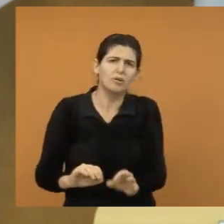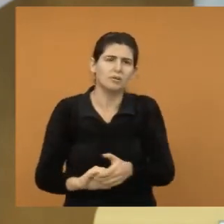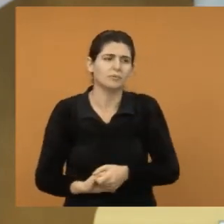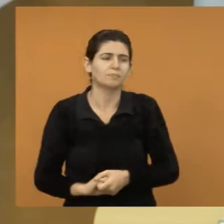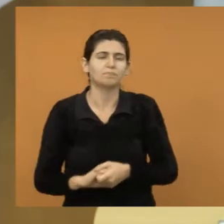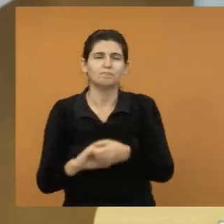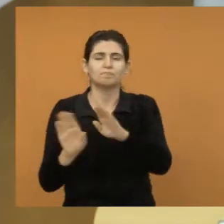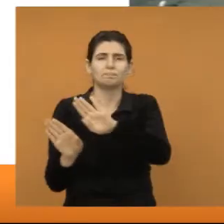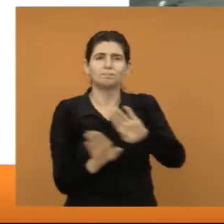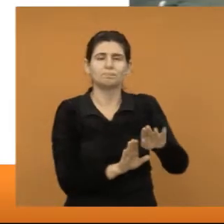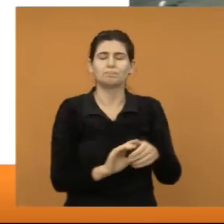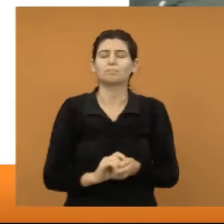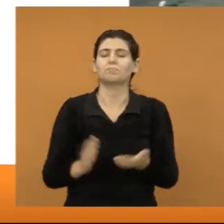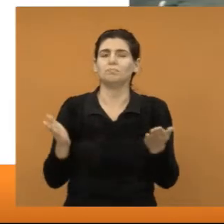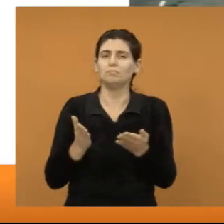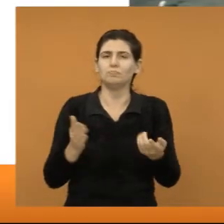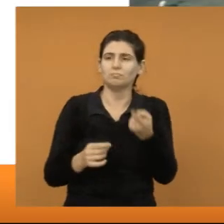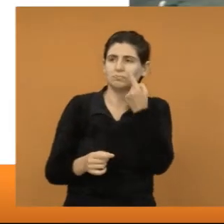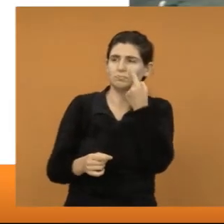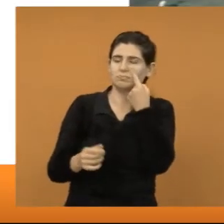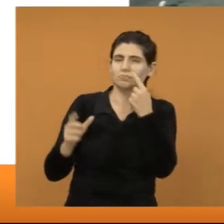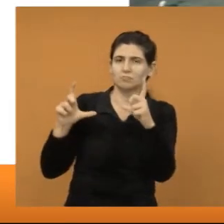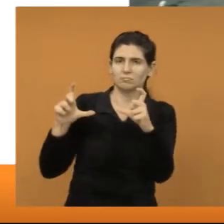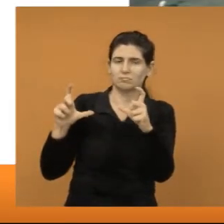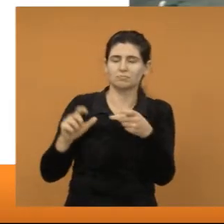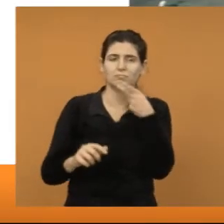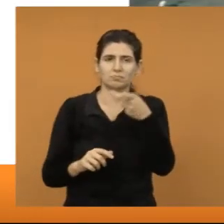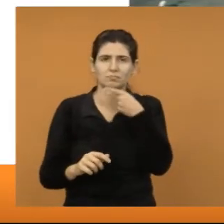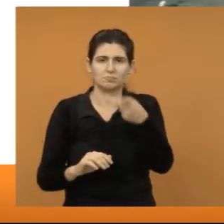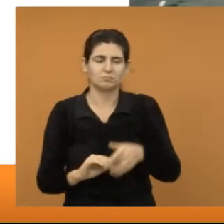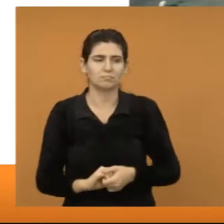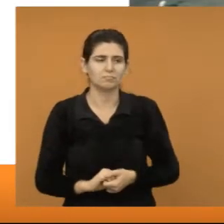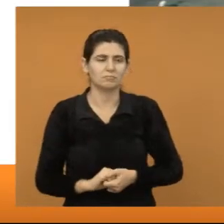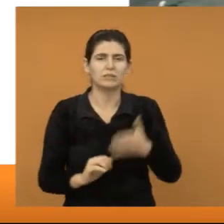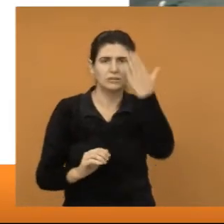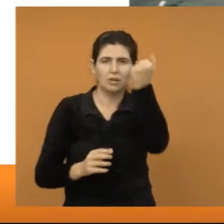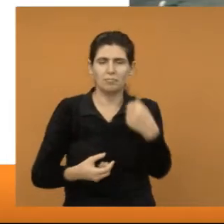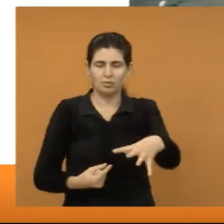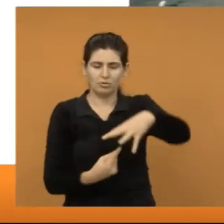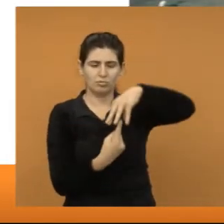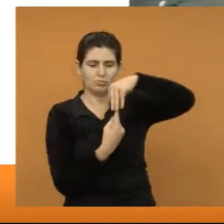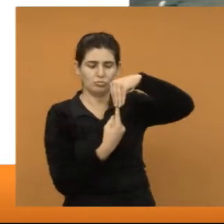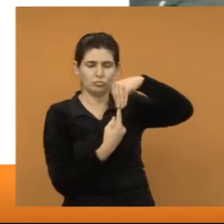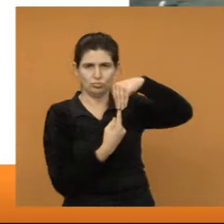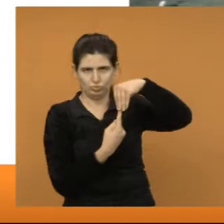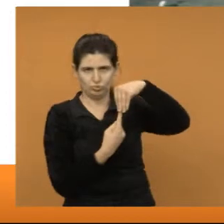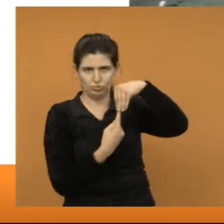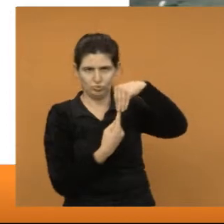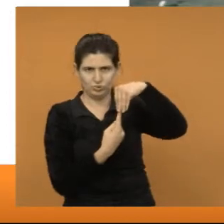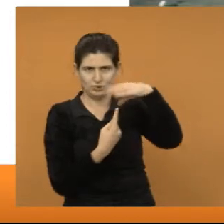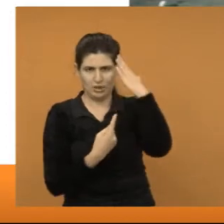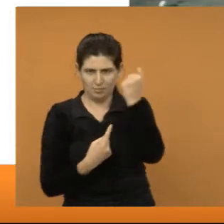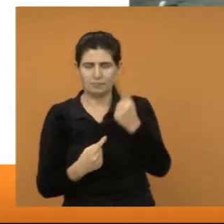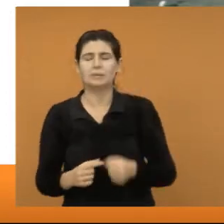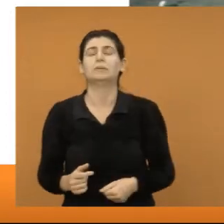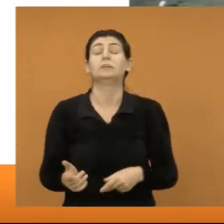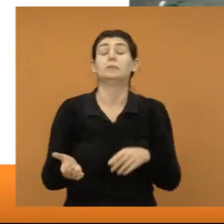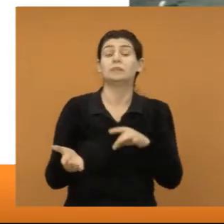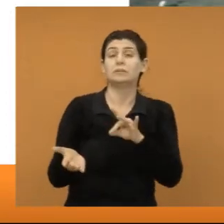da qual eu quero falar. Esse ponto de ônibus aí, vereador, na